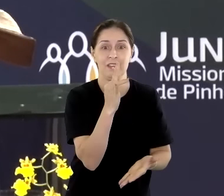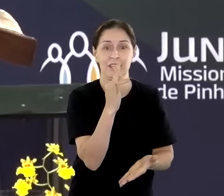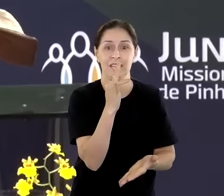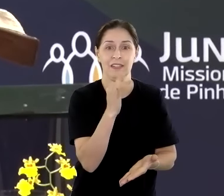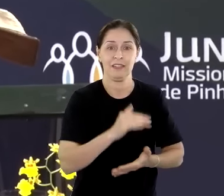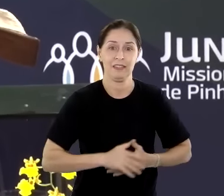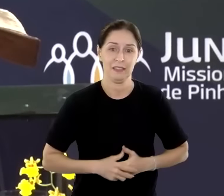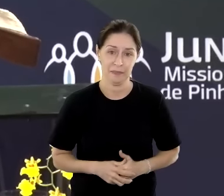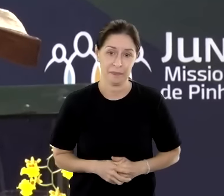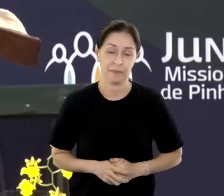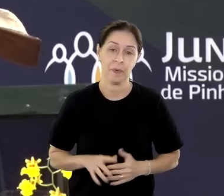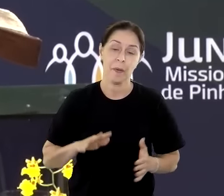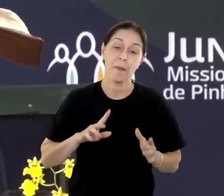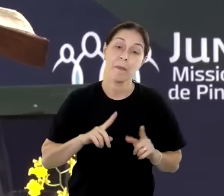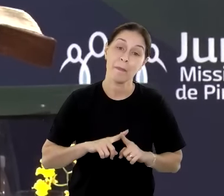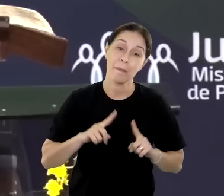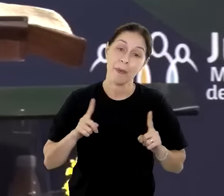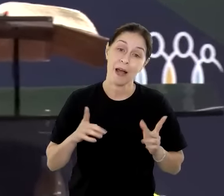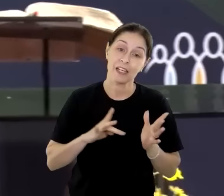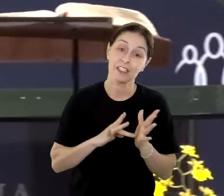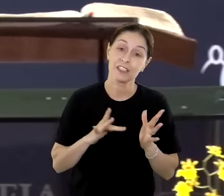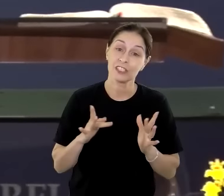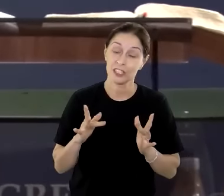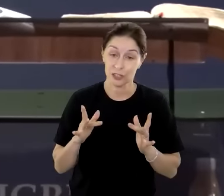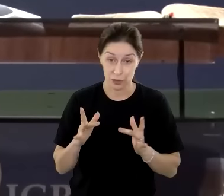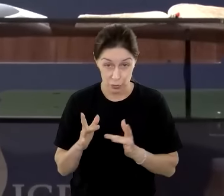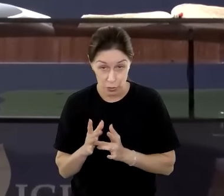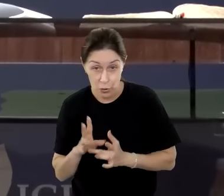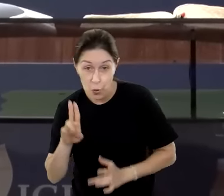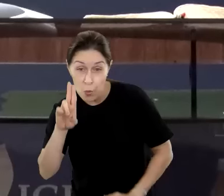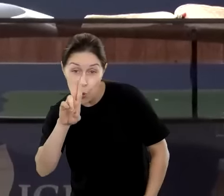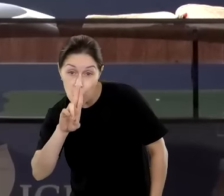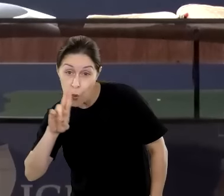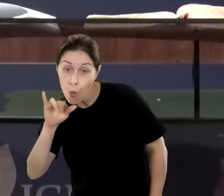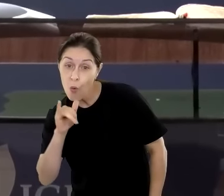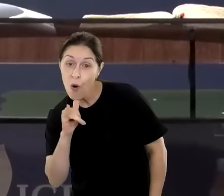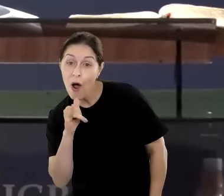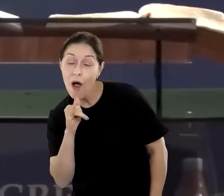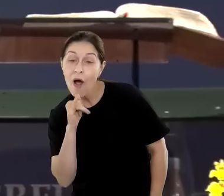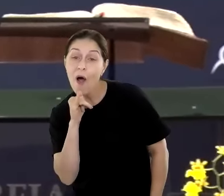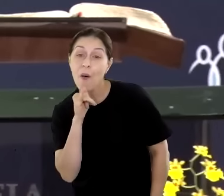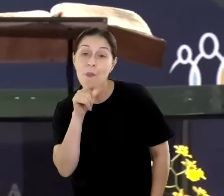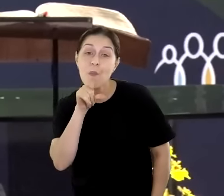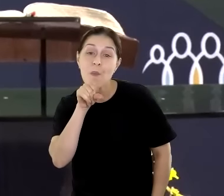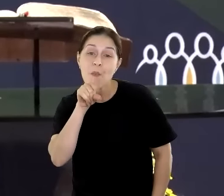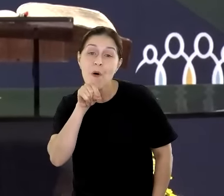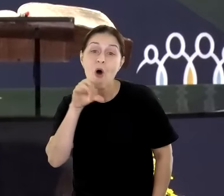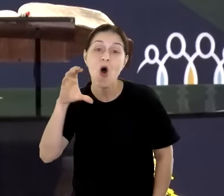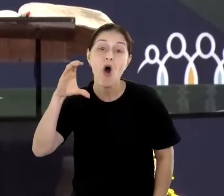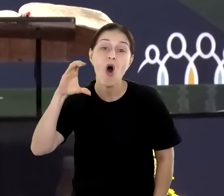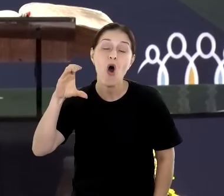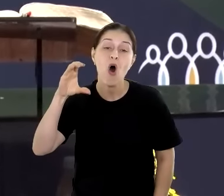é o corvo, para a flor mais limpa do mundo, que é o lírio.